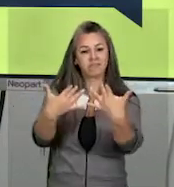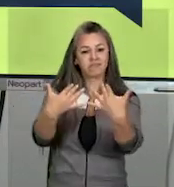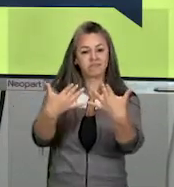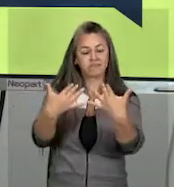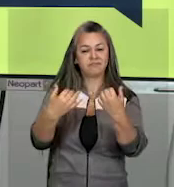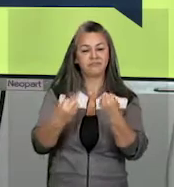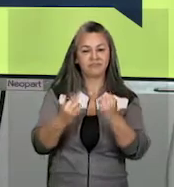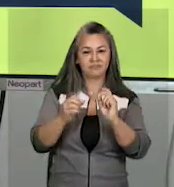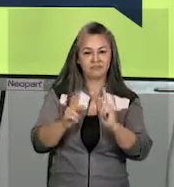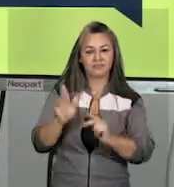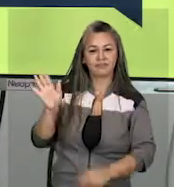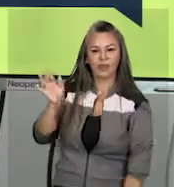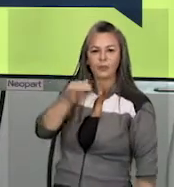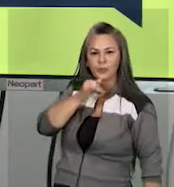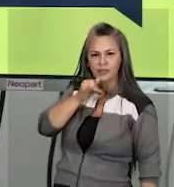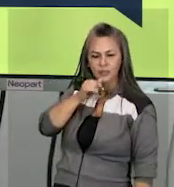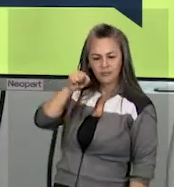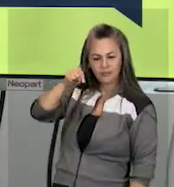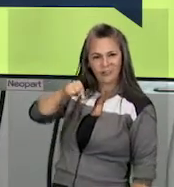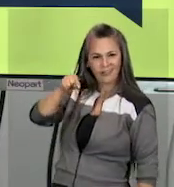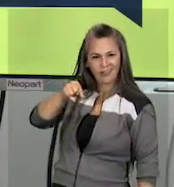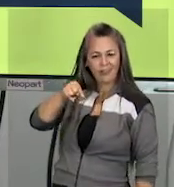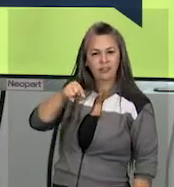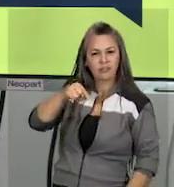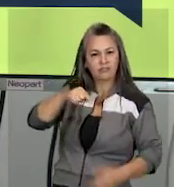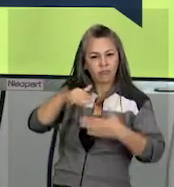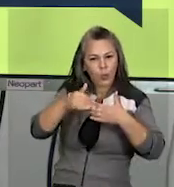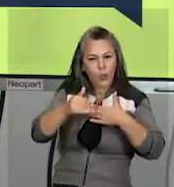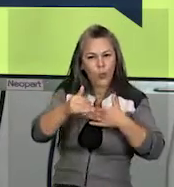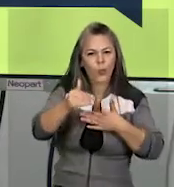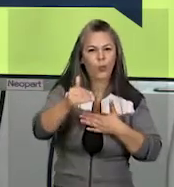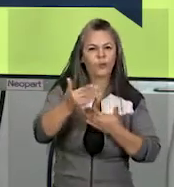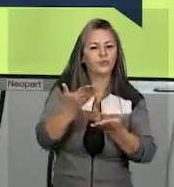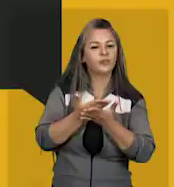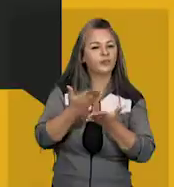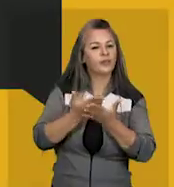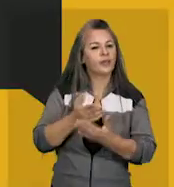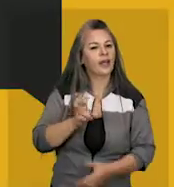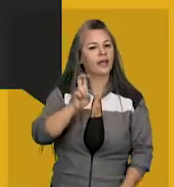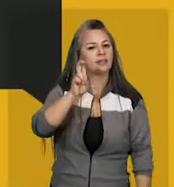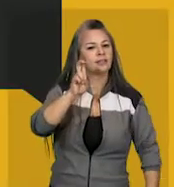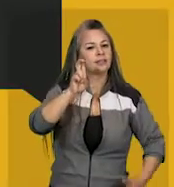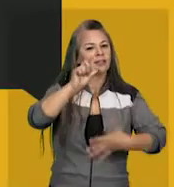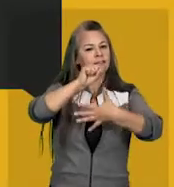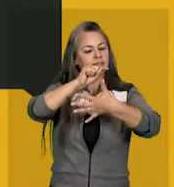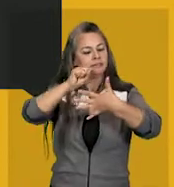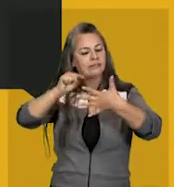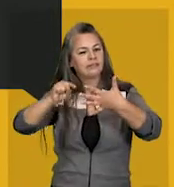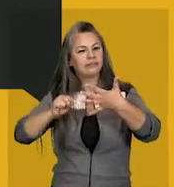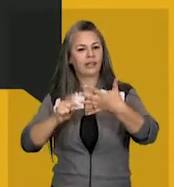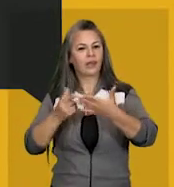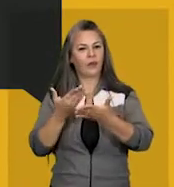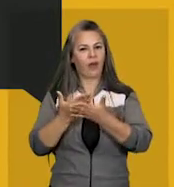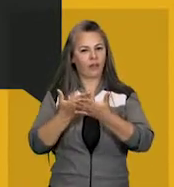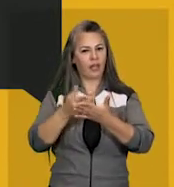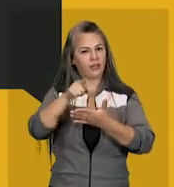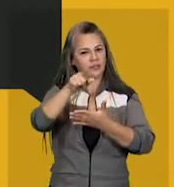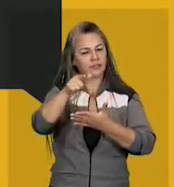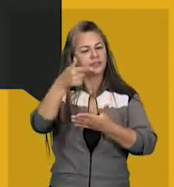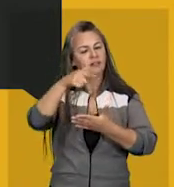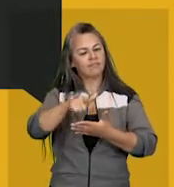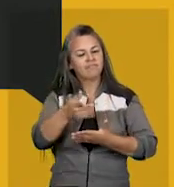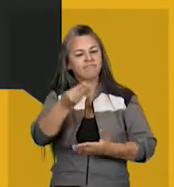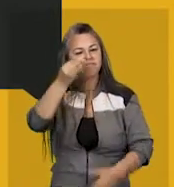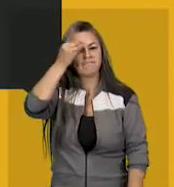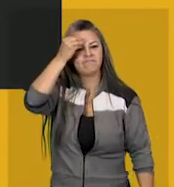E neste bimestre nós teremos 5 aulas. Quais são elas? É para você se organizar melhor quando for estudar,